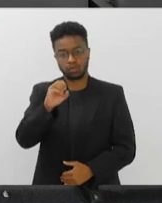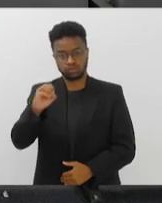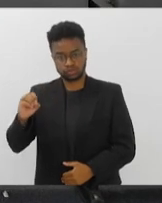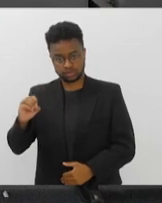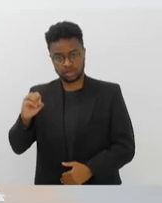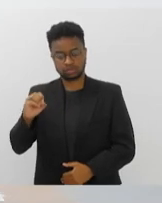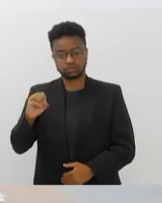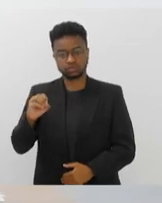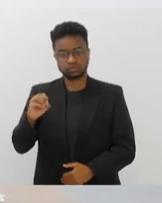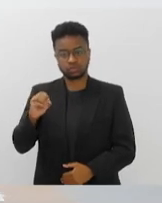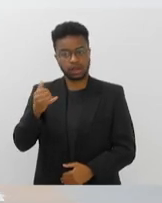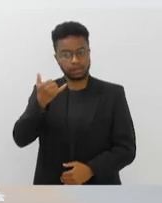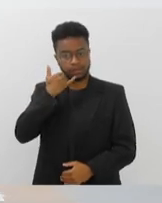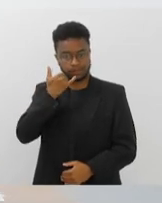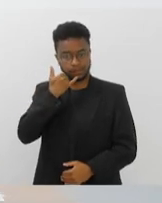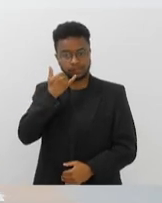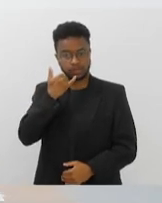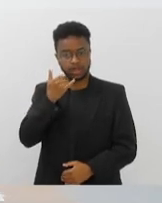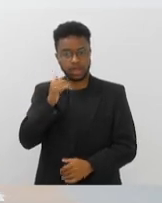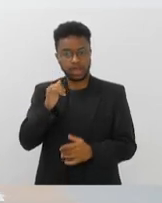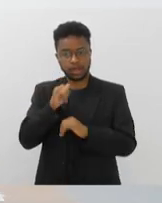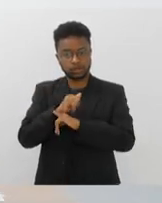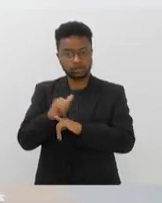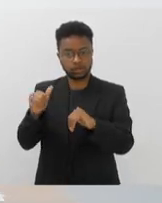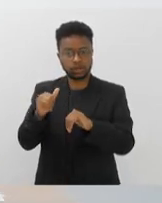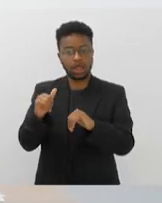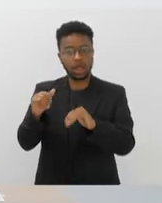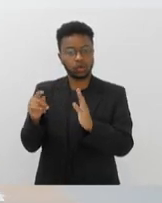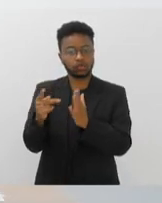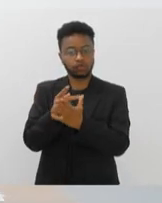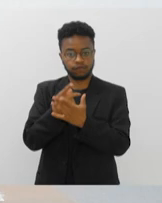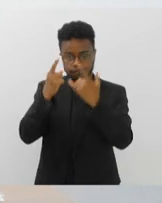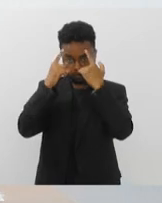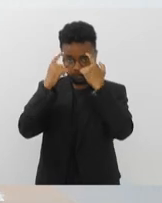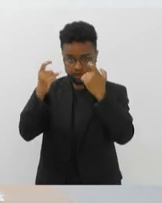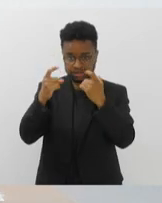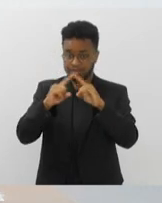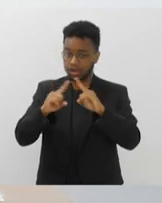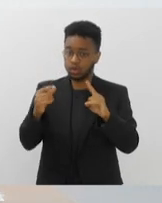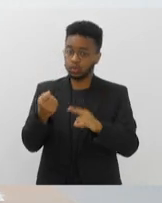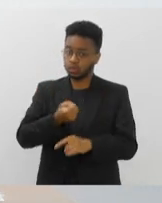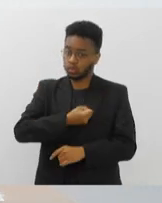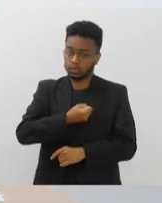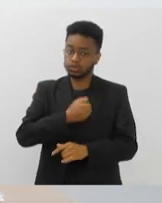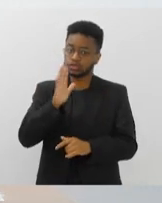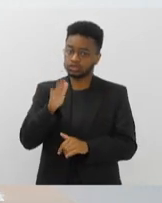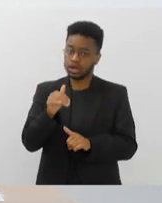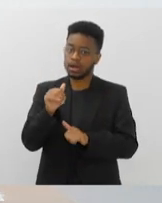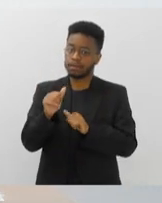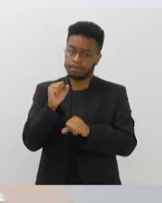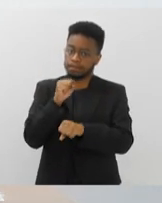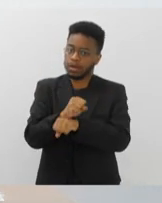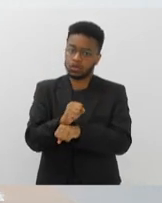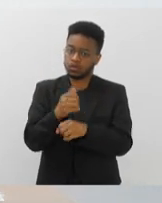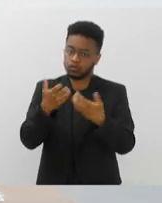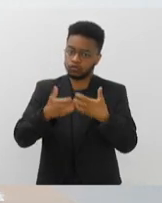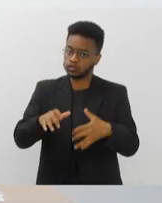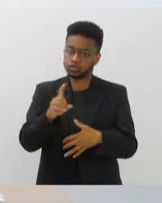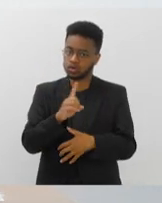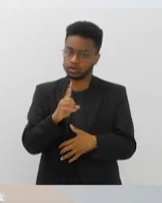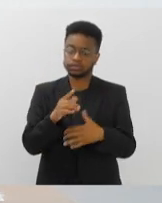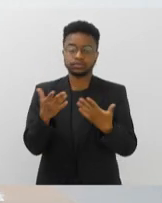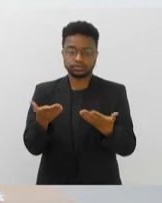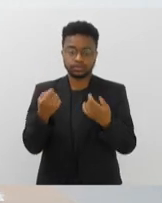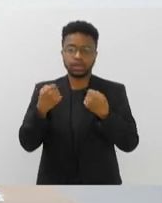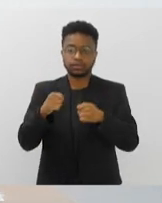para notificação de violência contra criança que é um número que não funciona mais então acho que a gente tem que eh eh colocar a